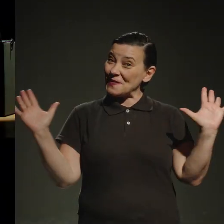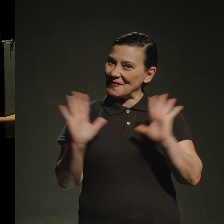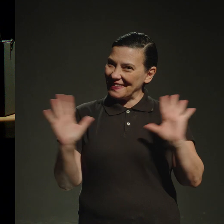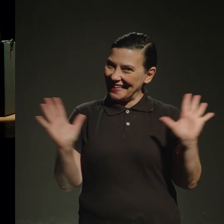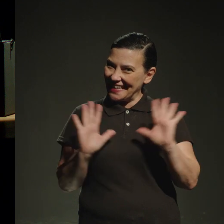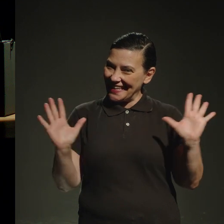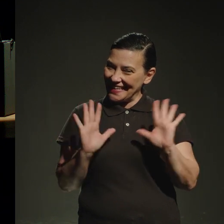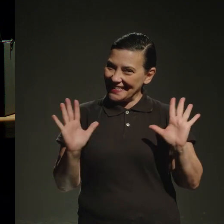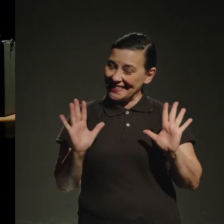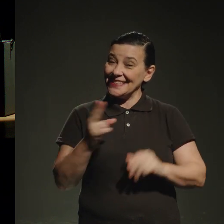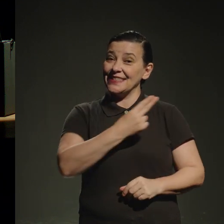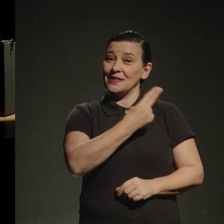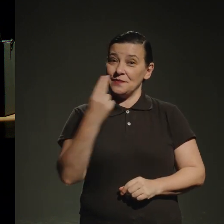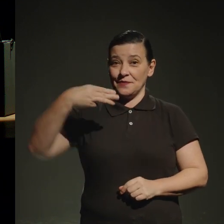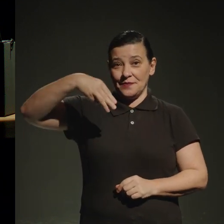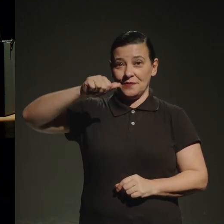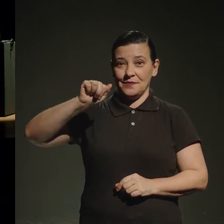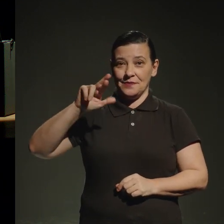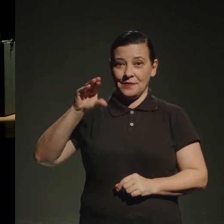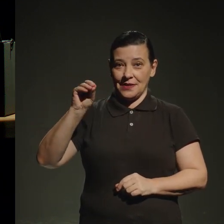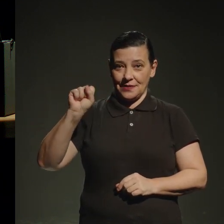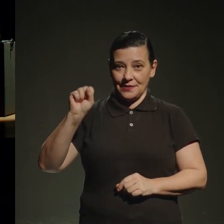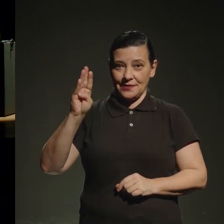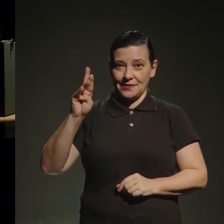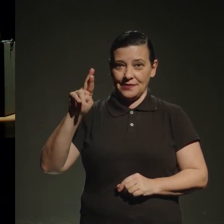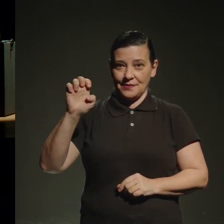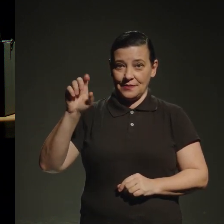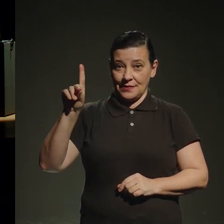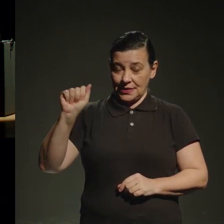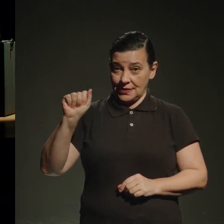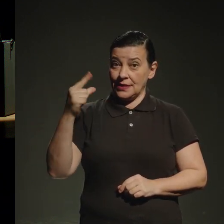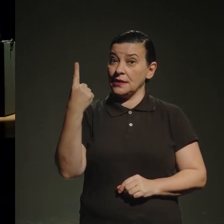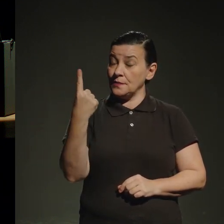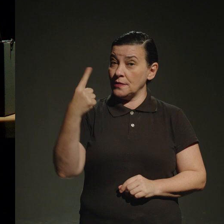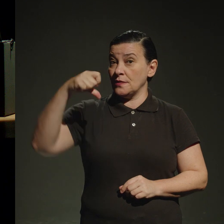Olá, meu nome é Marcos Breda, eu sou ator e em